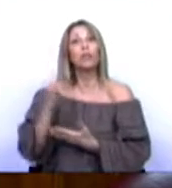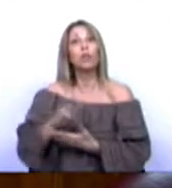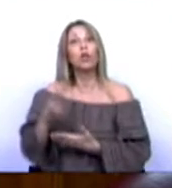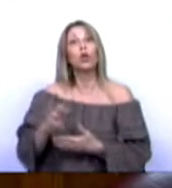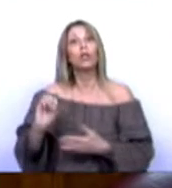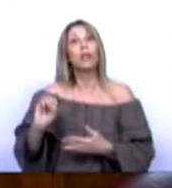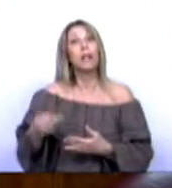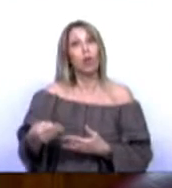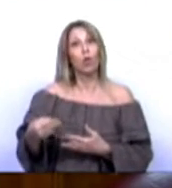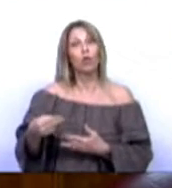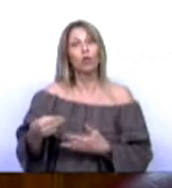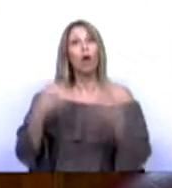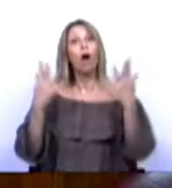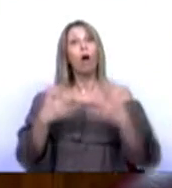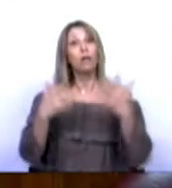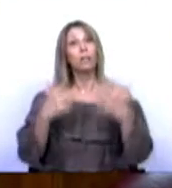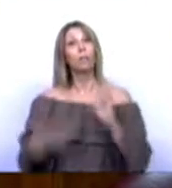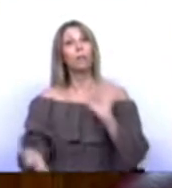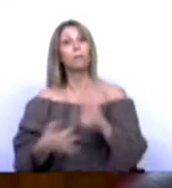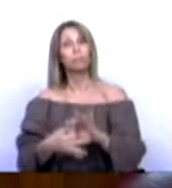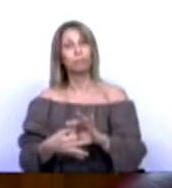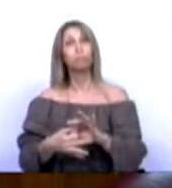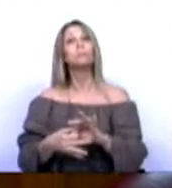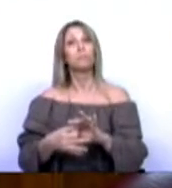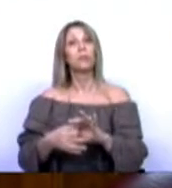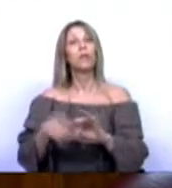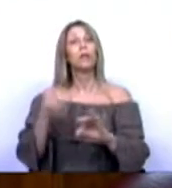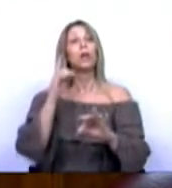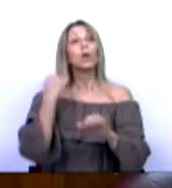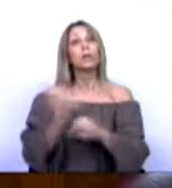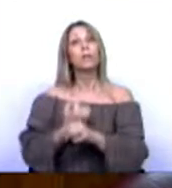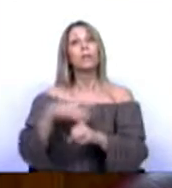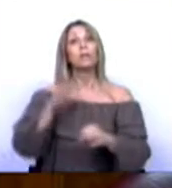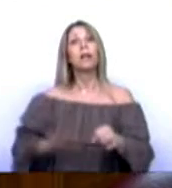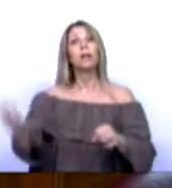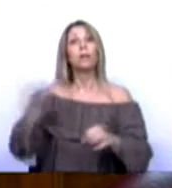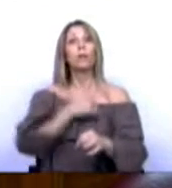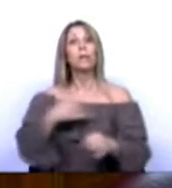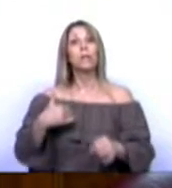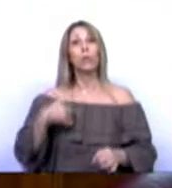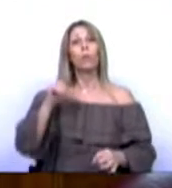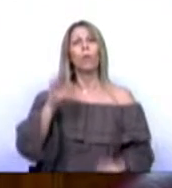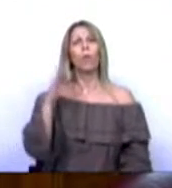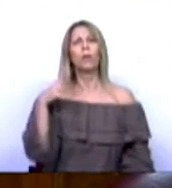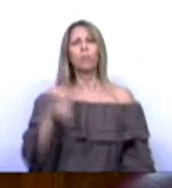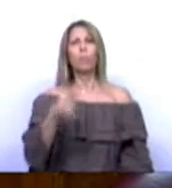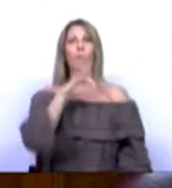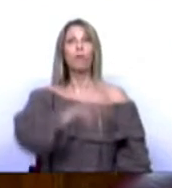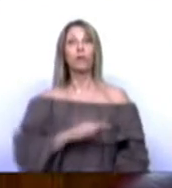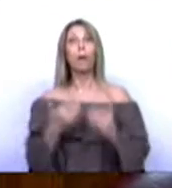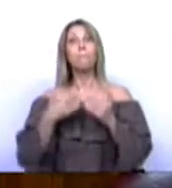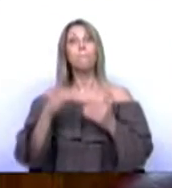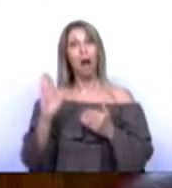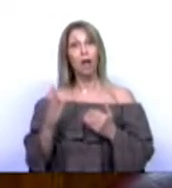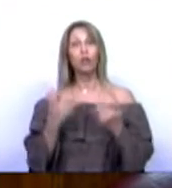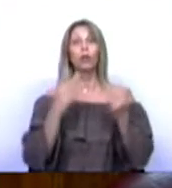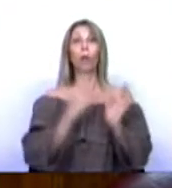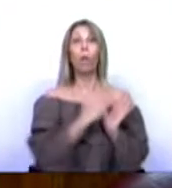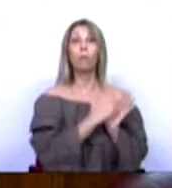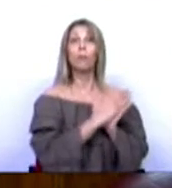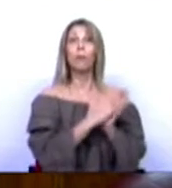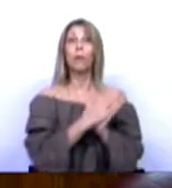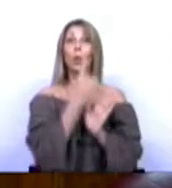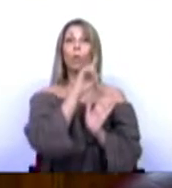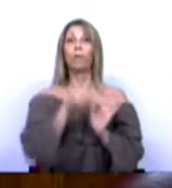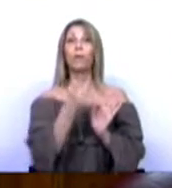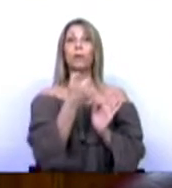euros o Orçamento do Serviço Nacional de Saúde e em mais 4 mil profissionais, que já se vinha juntar aos mais de 1,5